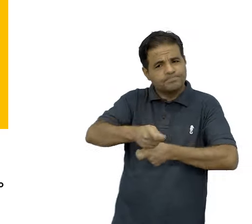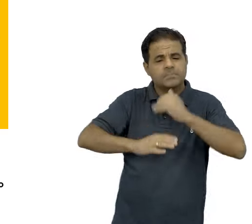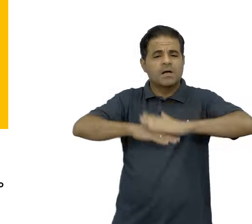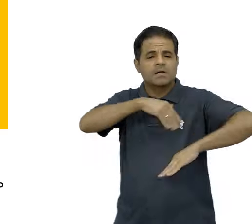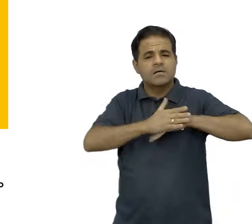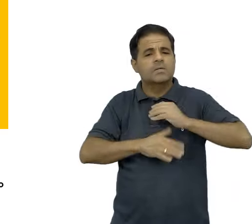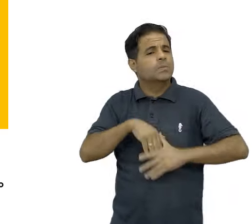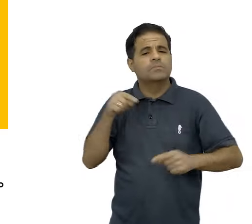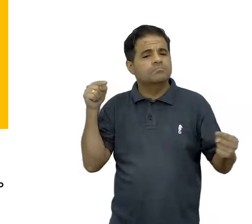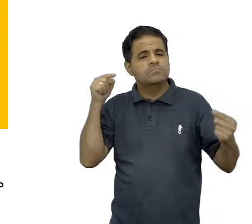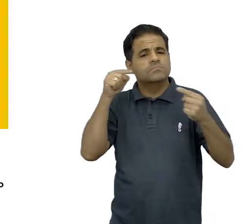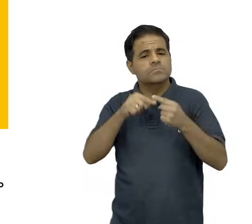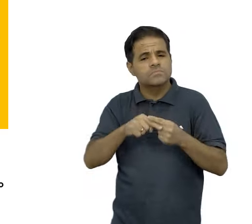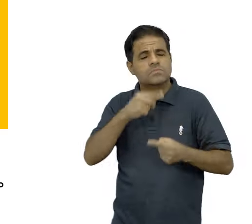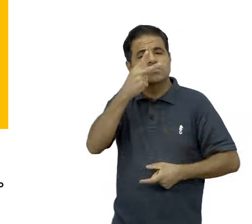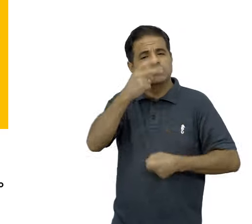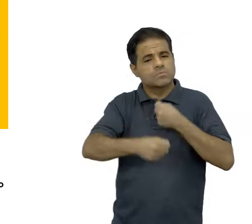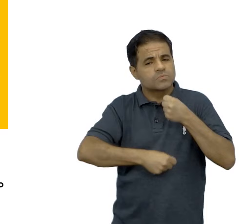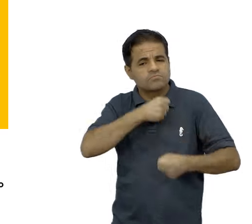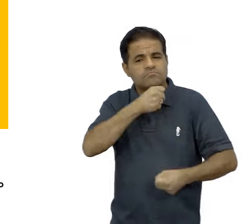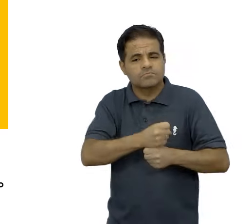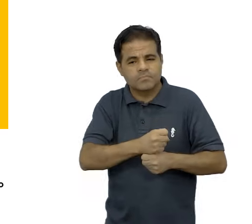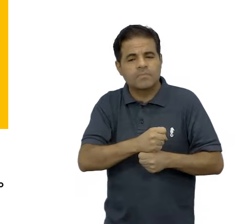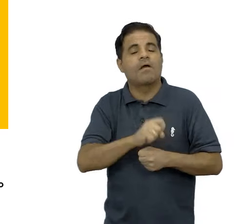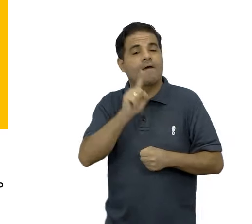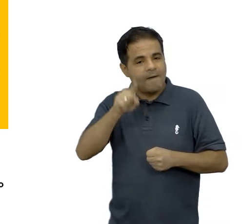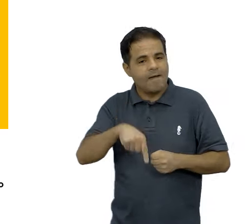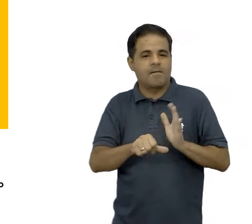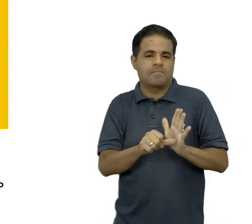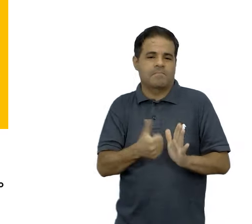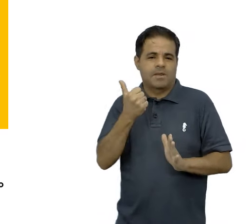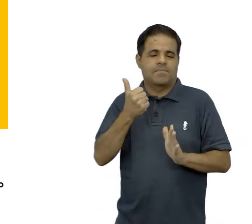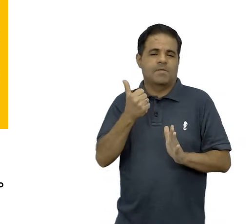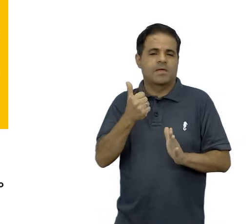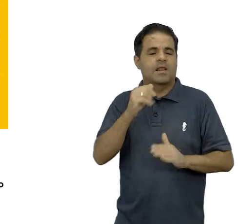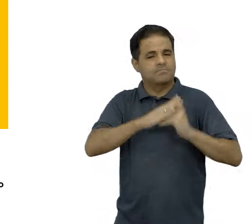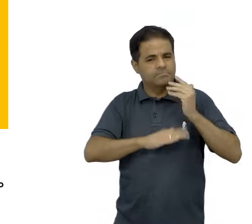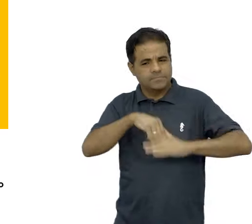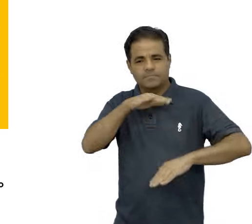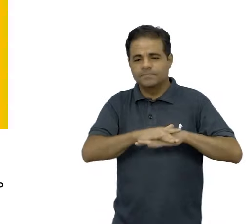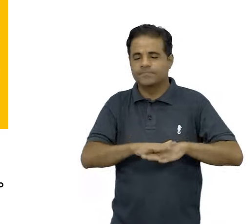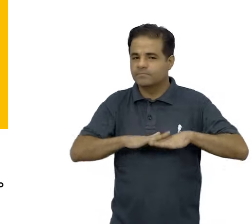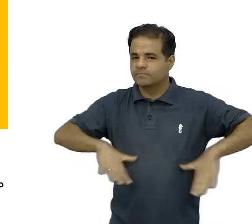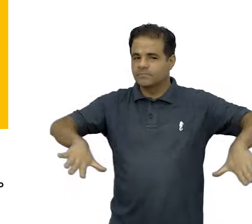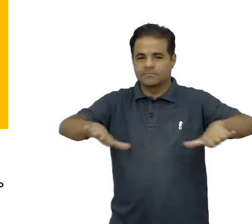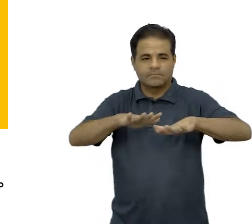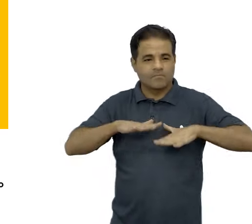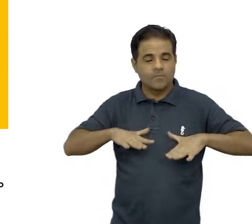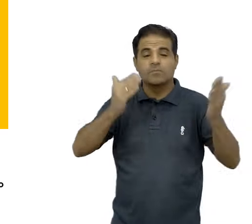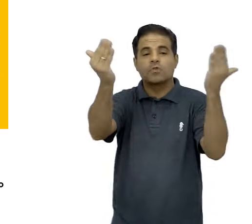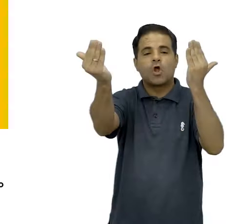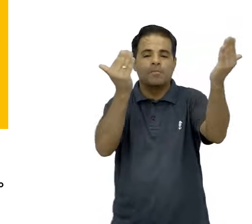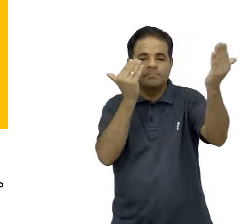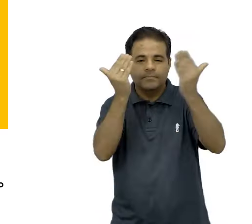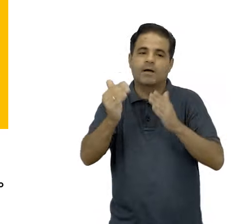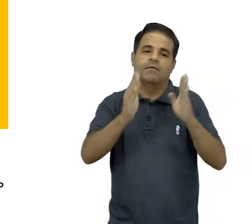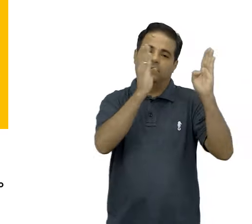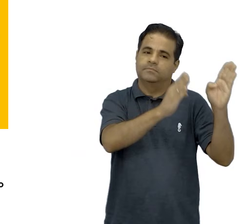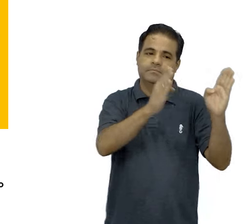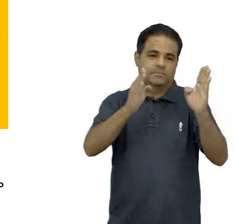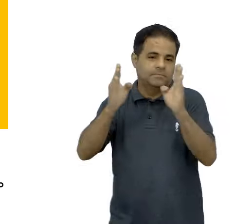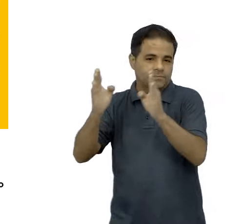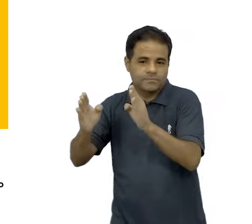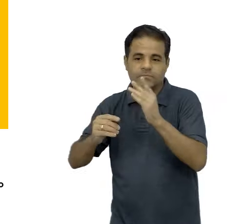habilidade, ela se refere lá ao segundo aninho, né? Então, é a primeira habilidade. Então, comparar e ordenar